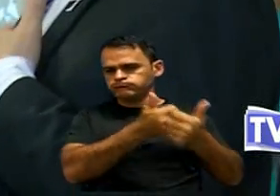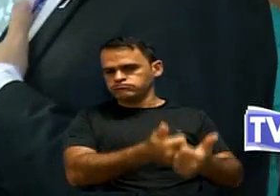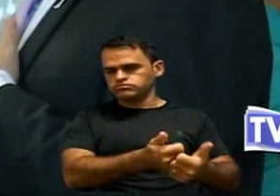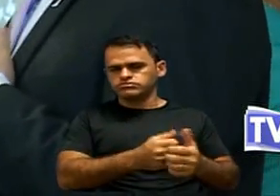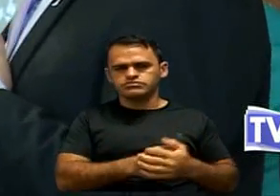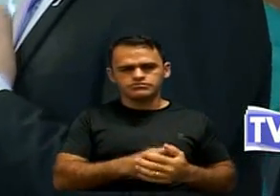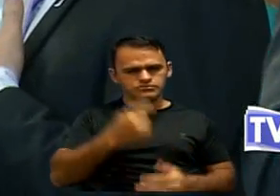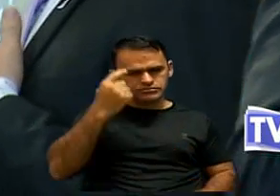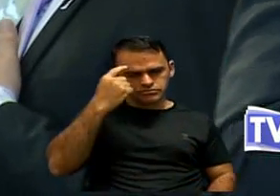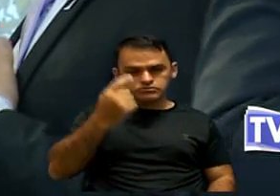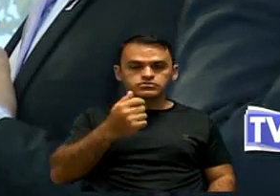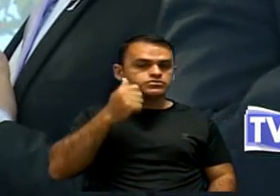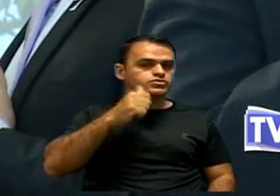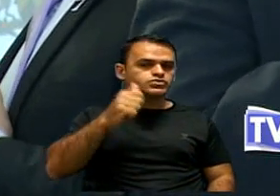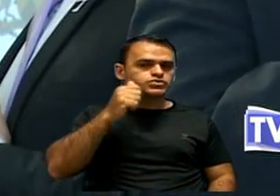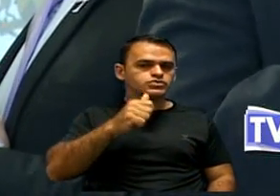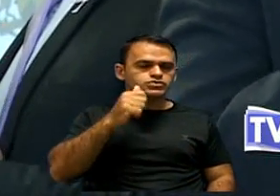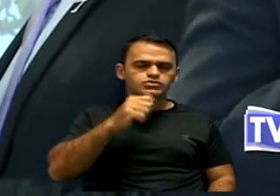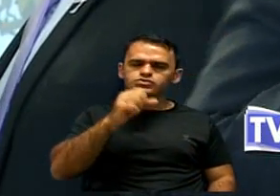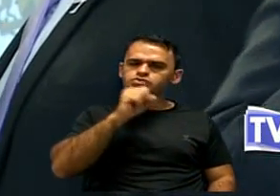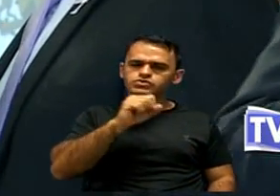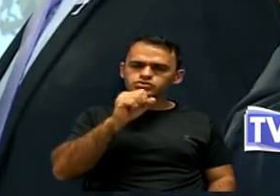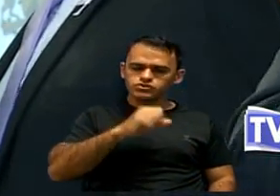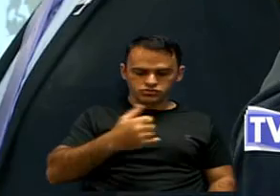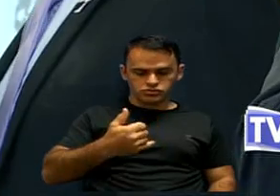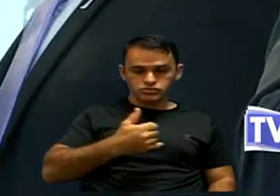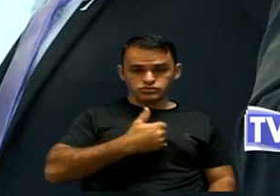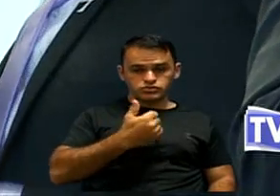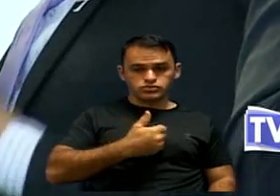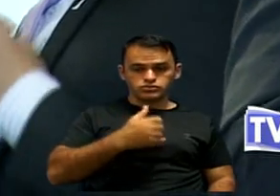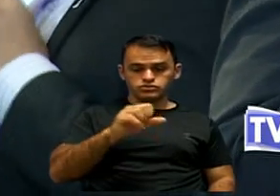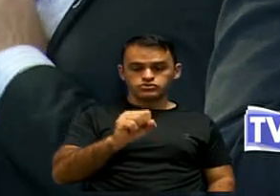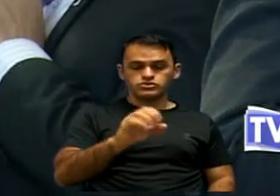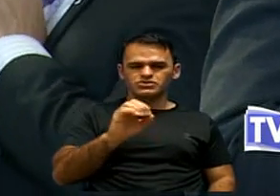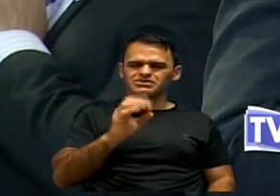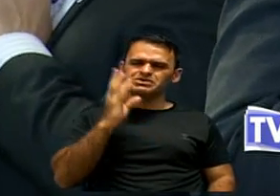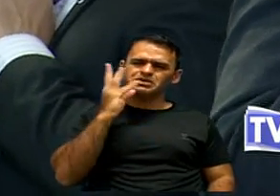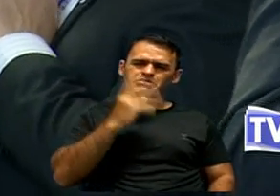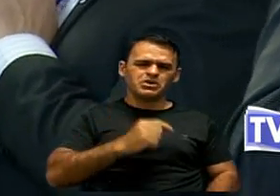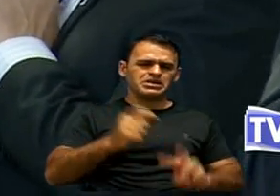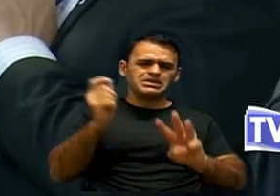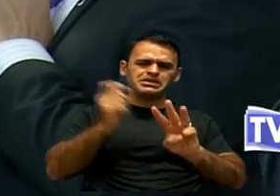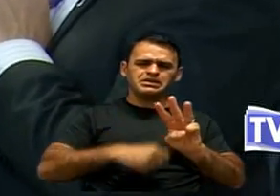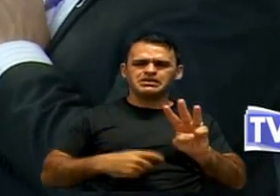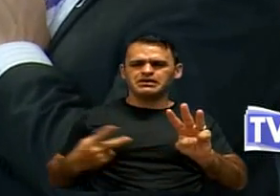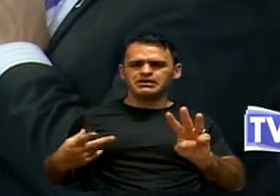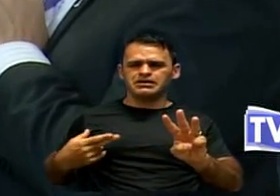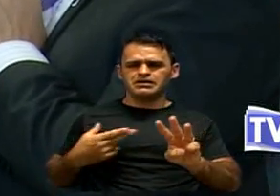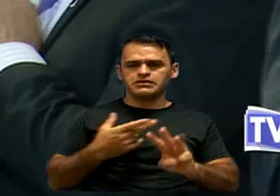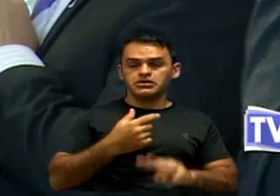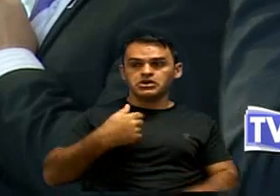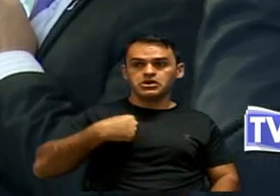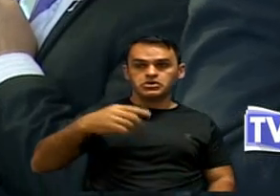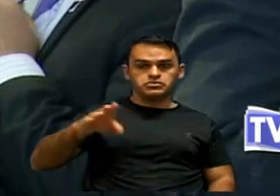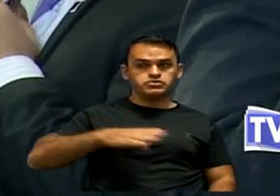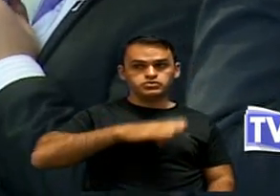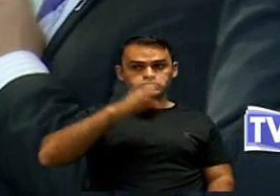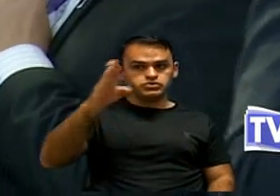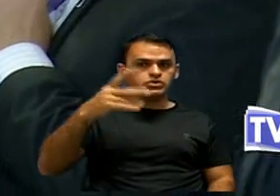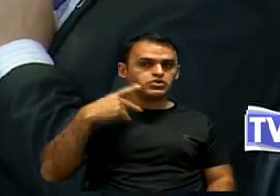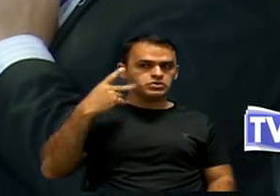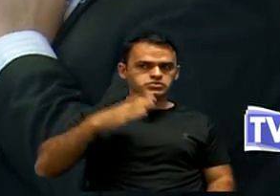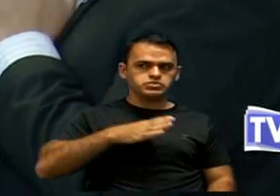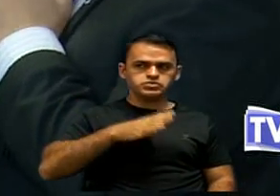aquele caso daquela senhora de 80 anos, esperando 3 meses para uma cirurgia, fui entrar fora do horário de visita, como vereador,